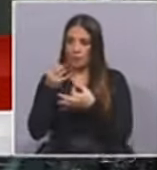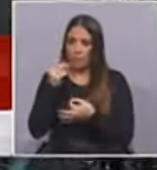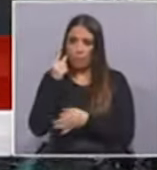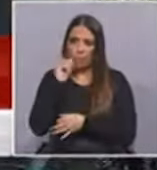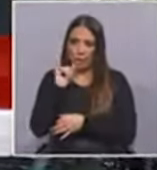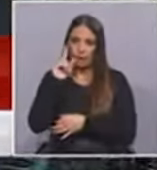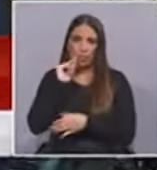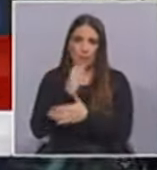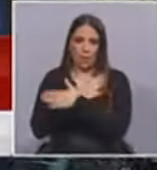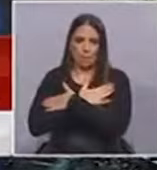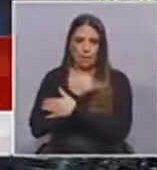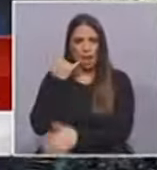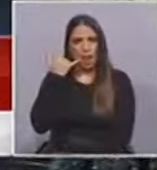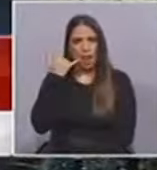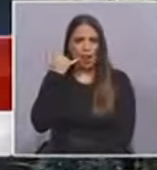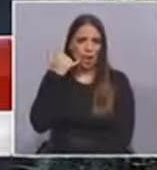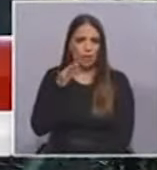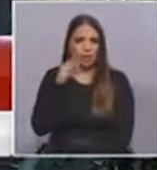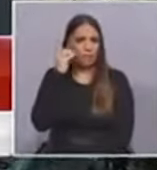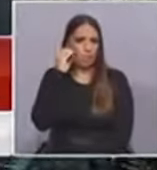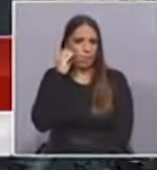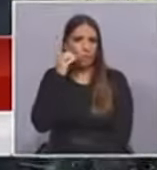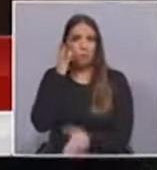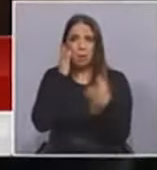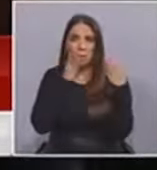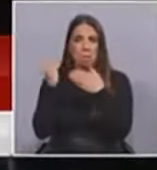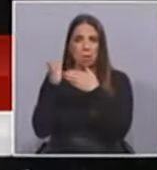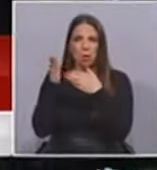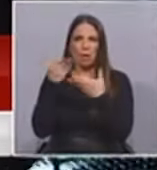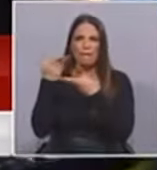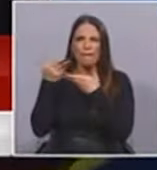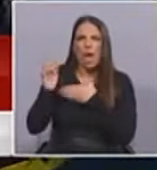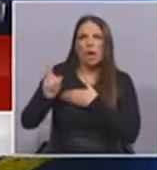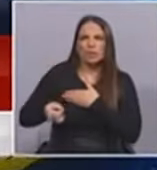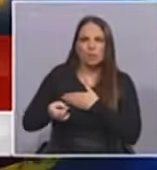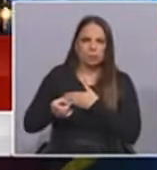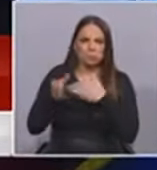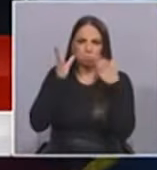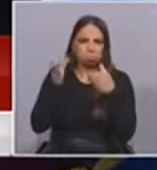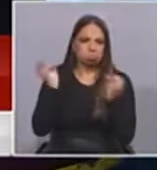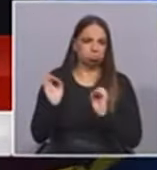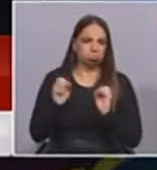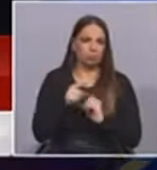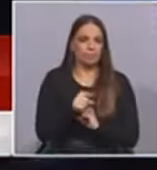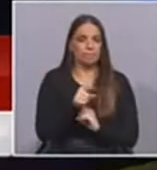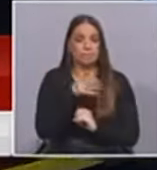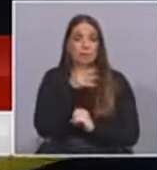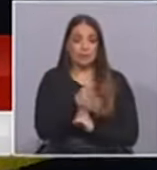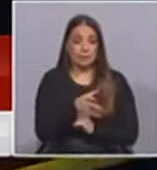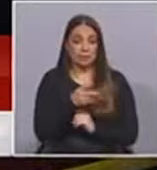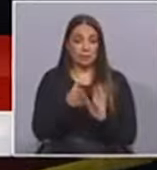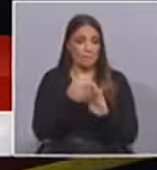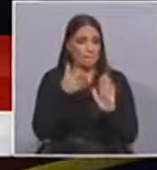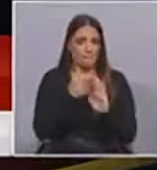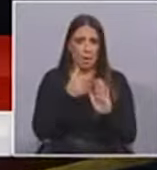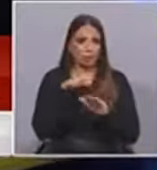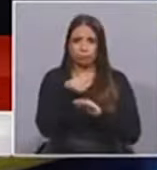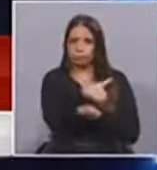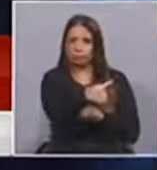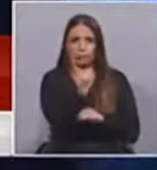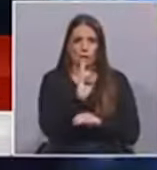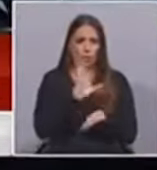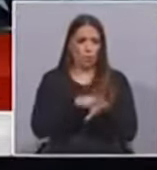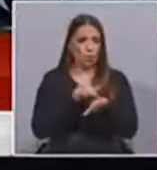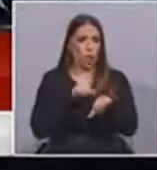com o pai com amiga Bárbara ao telefone mas que não prestou atenção a conversa o cantor e ator afirmou que não ia com pressa Até